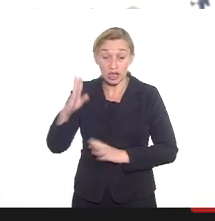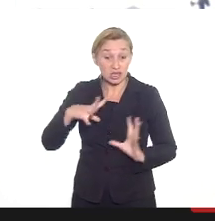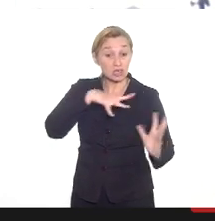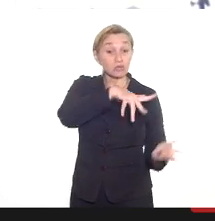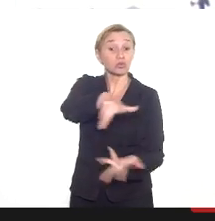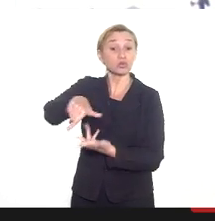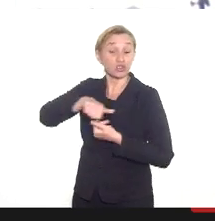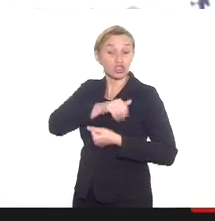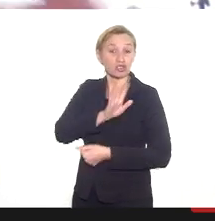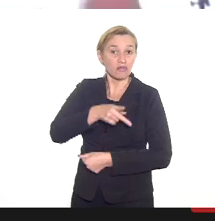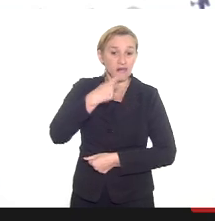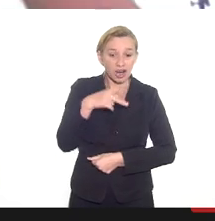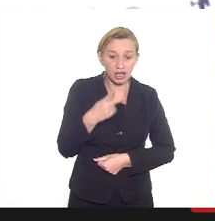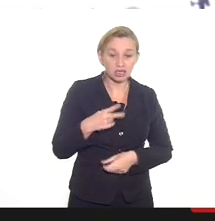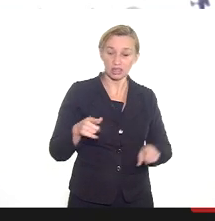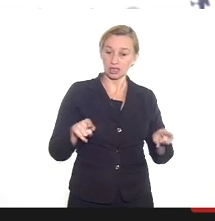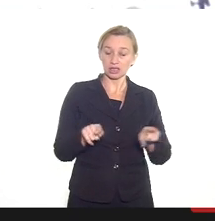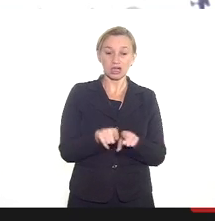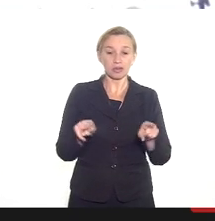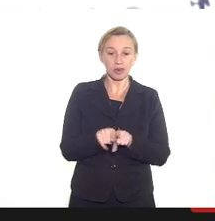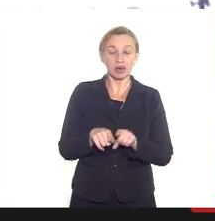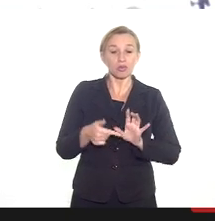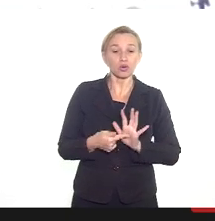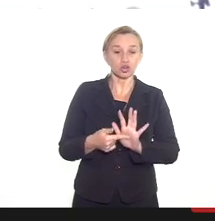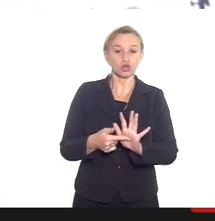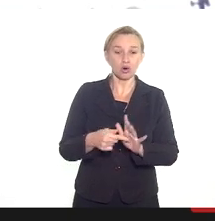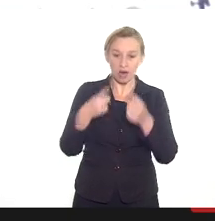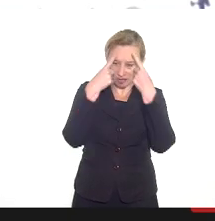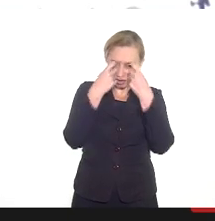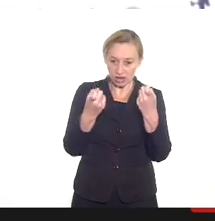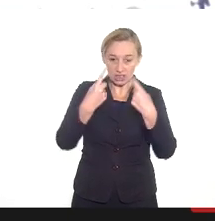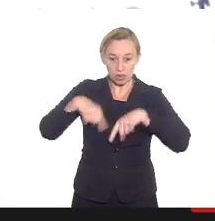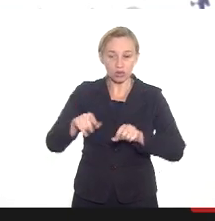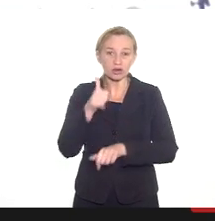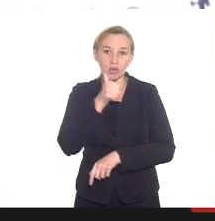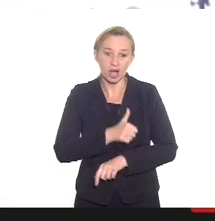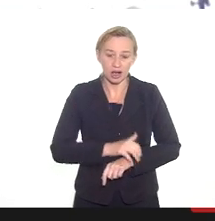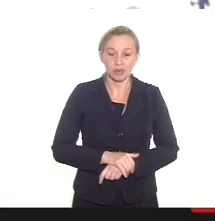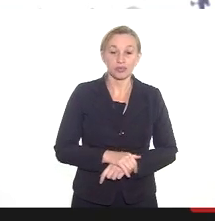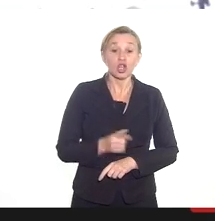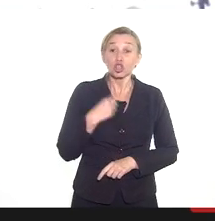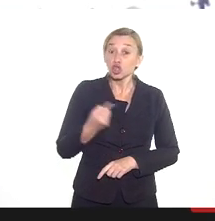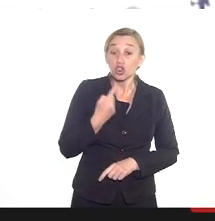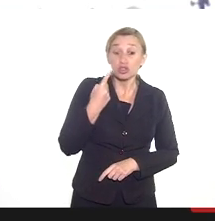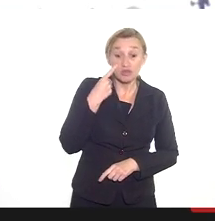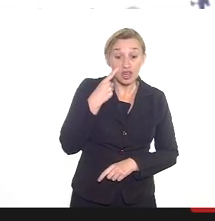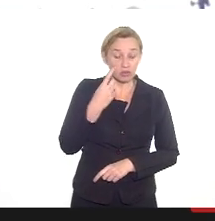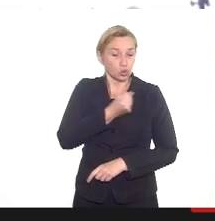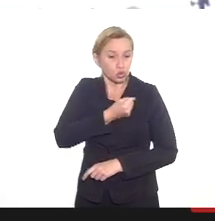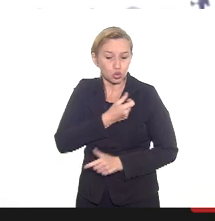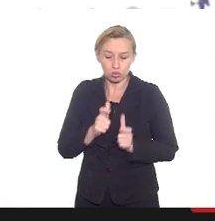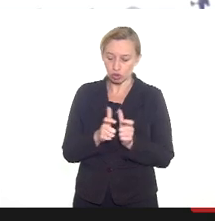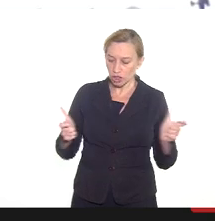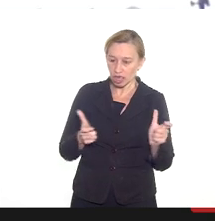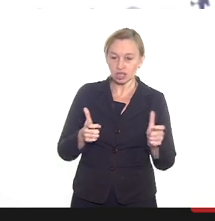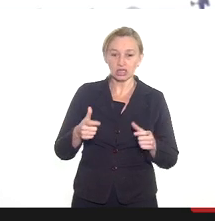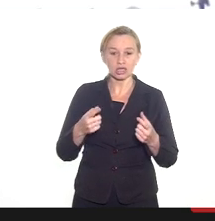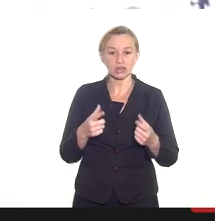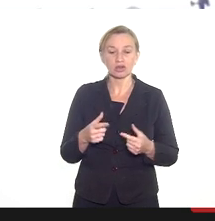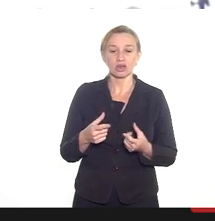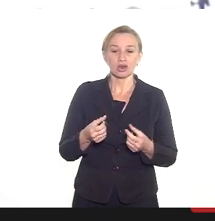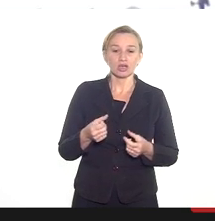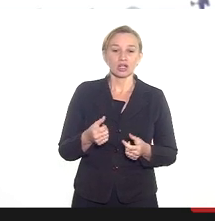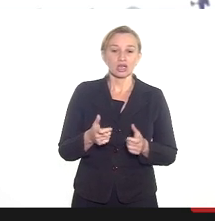mundialmente falando, e desnudou a questão da violência contra a mulher. Nós verificamos o aumento da violência contra a